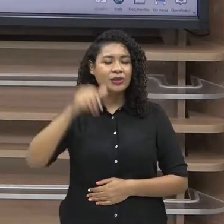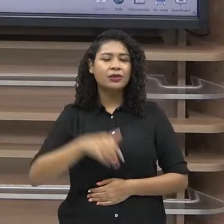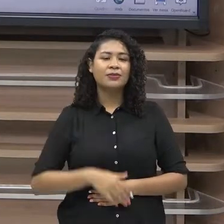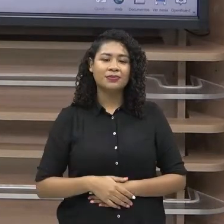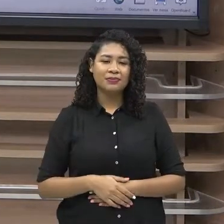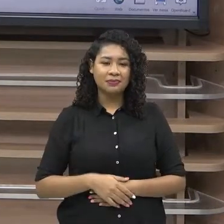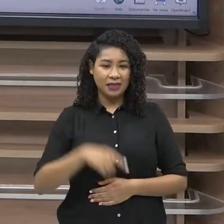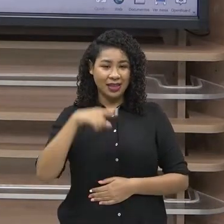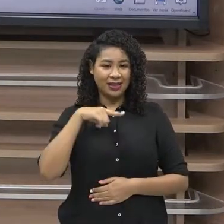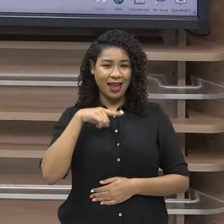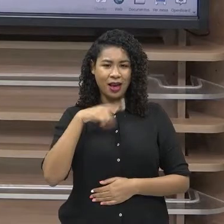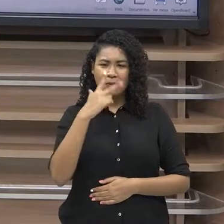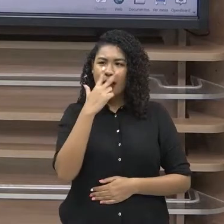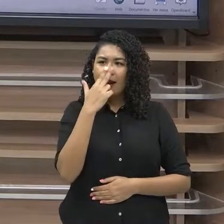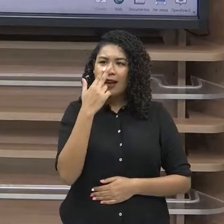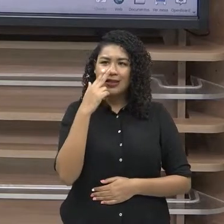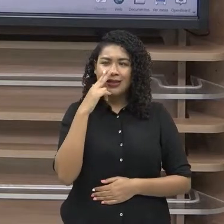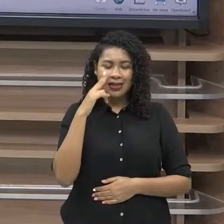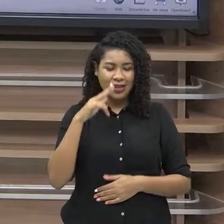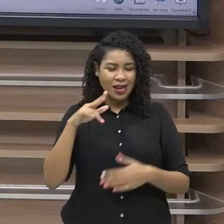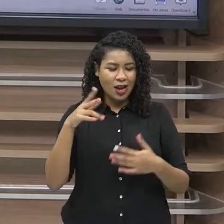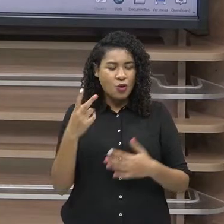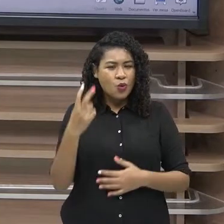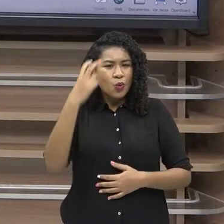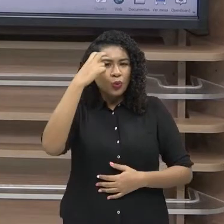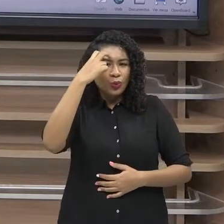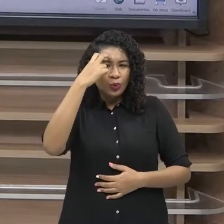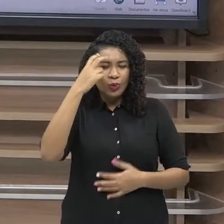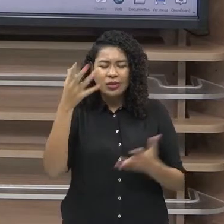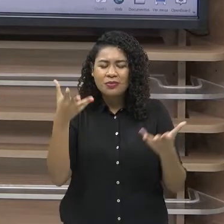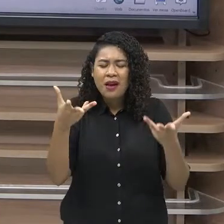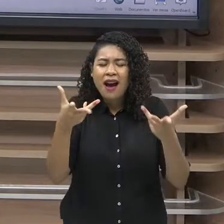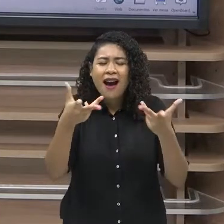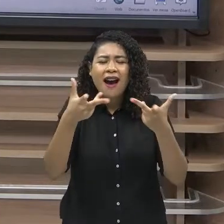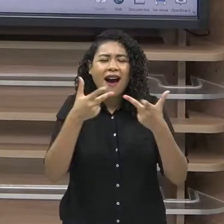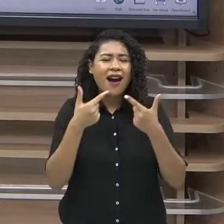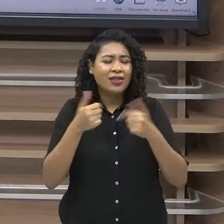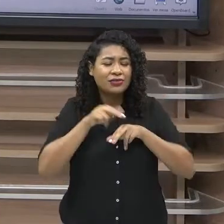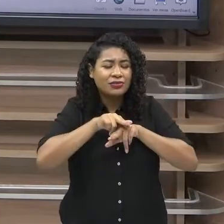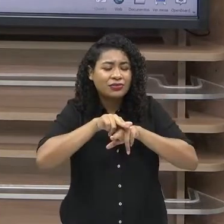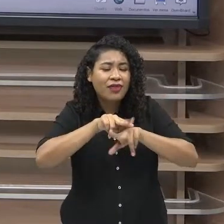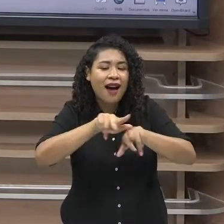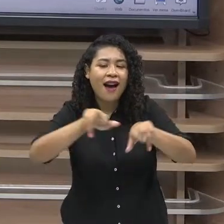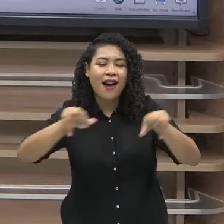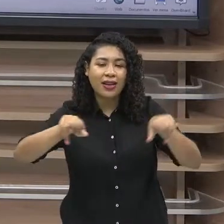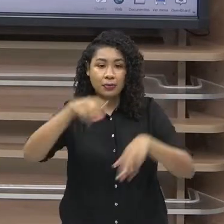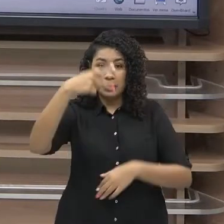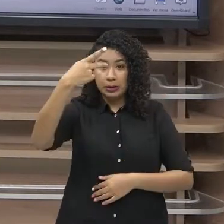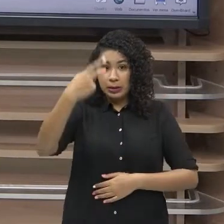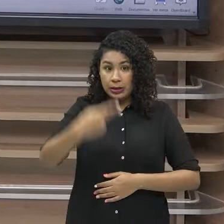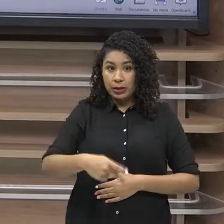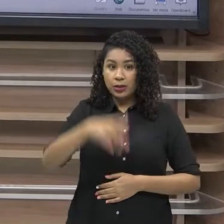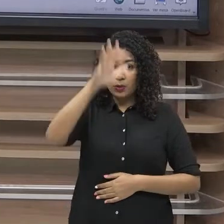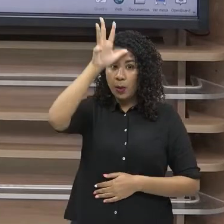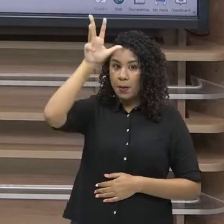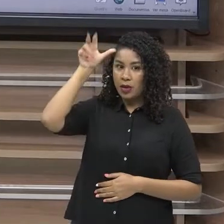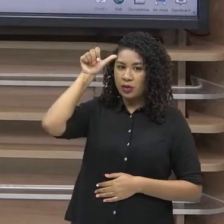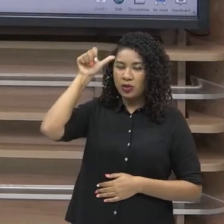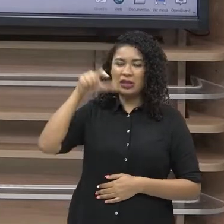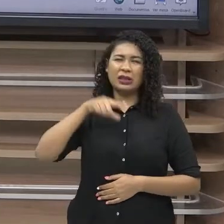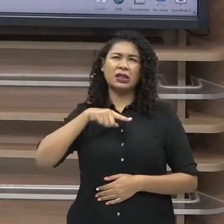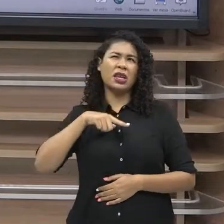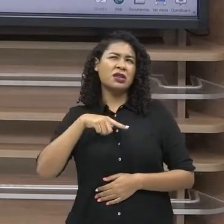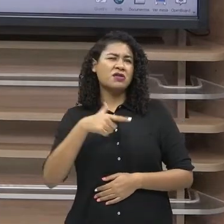rica cultura ao nosso redor. Para pensar, só o estado do Amazonas, ele tem para mais de